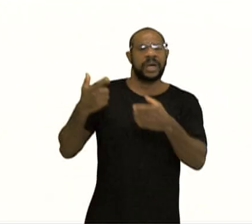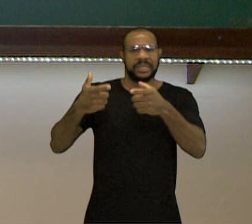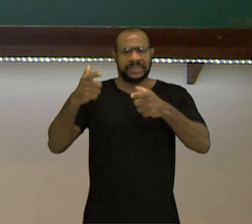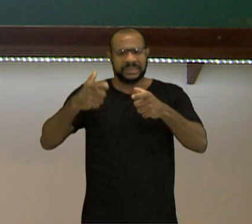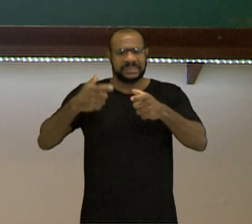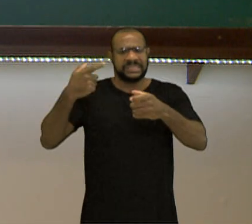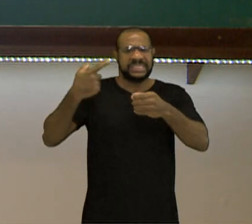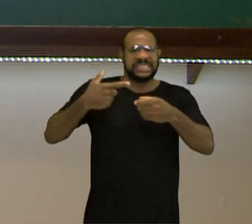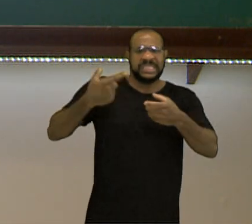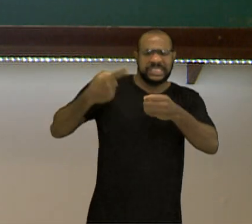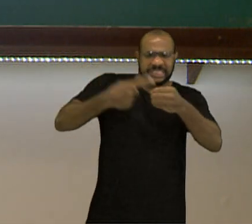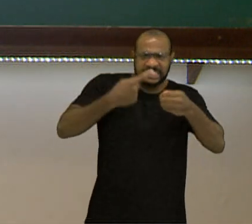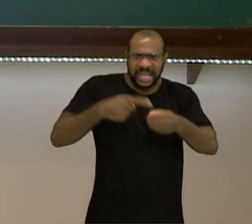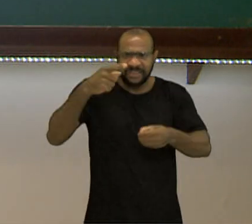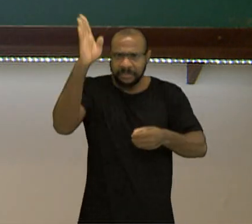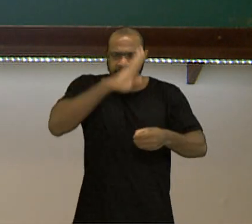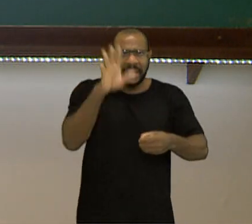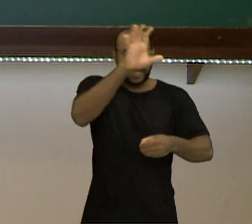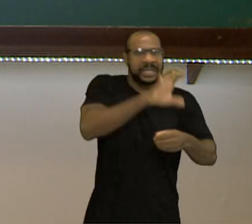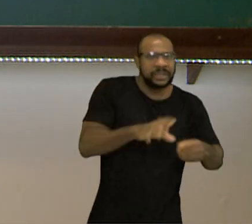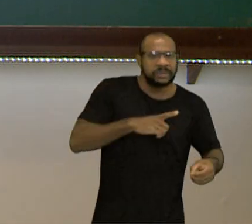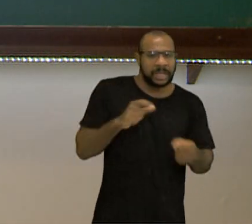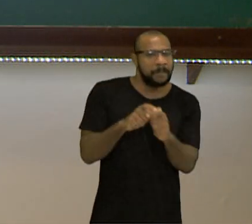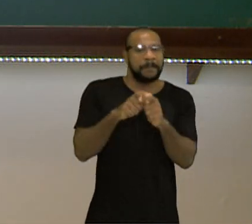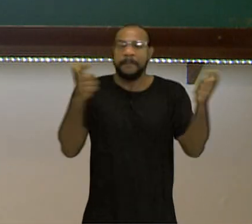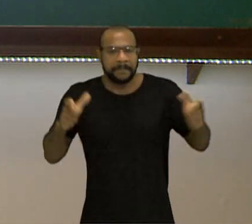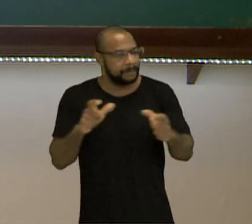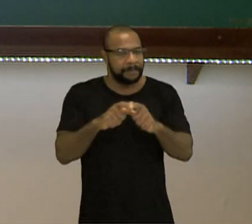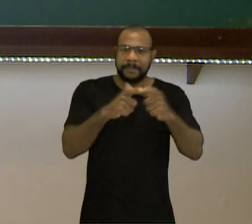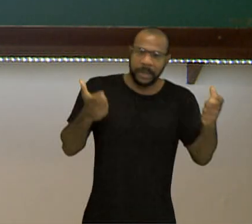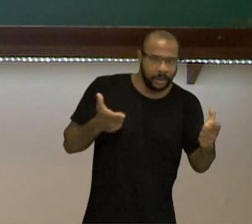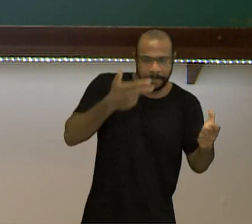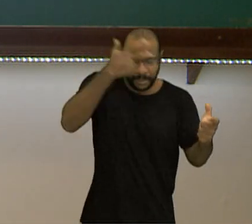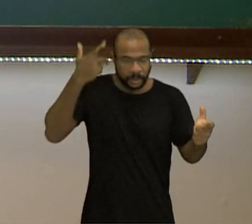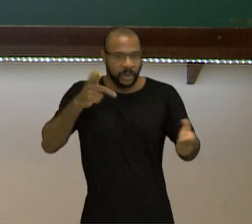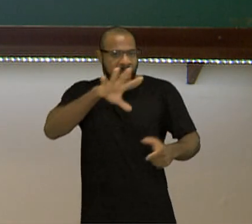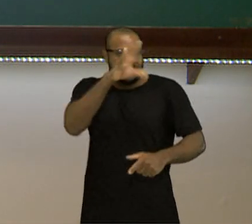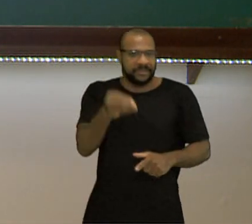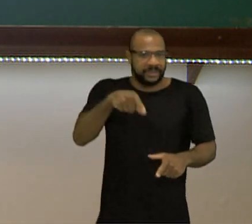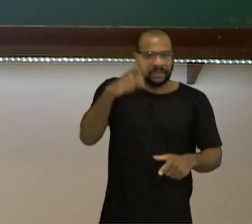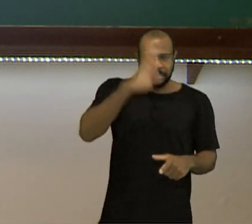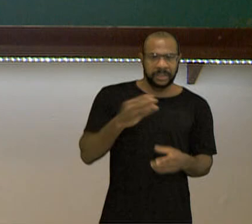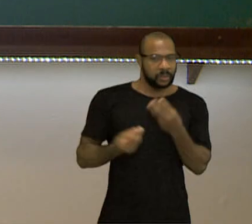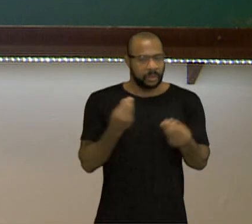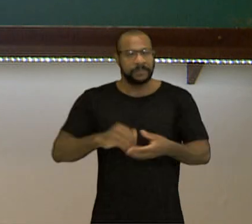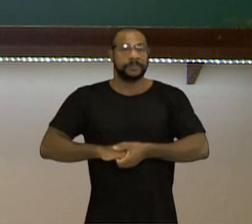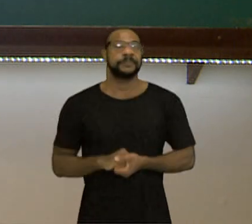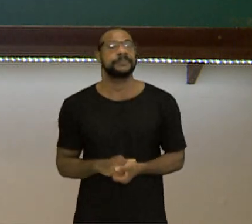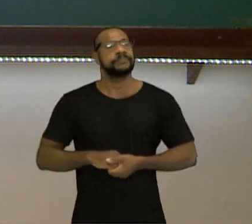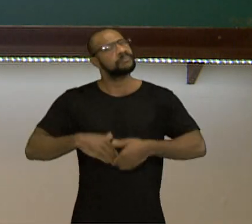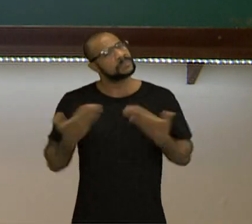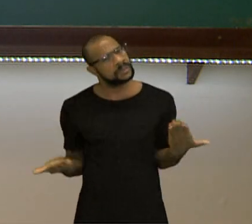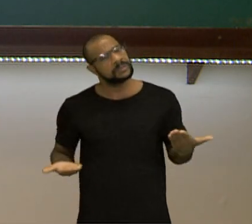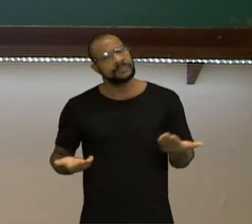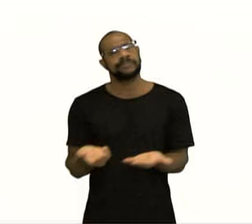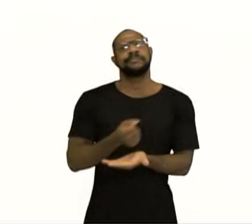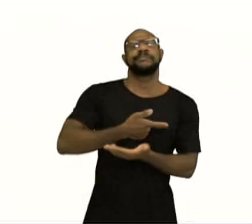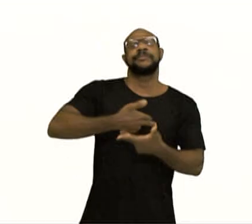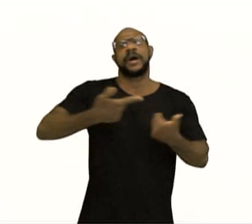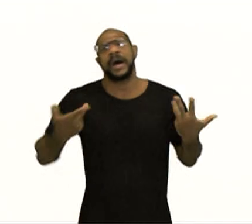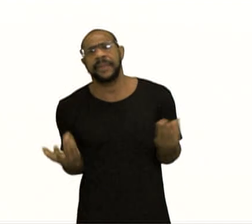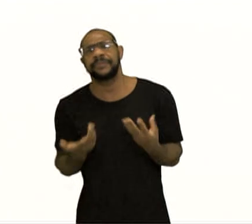brasileira tem o maior número de descendentes africanos hoje no Brasil? Pois bem, pessoal, vários são os